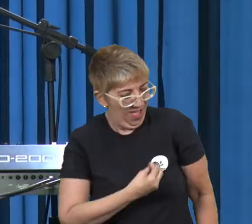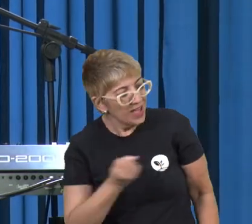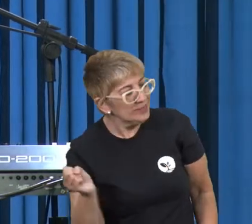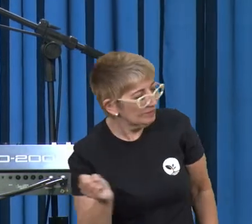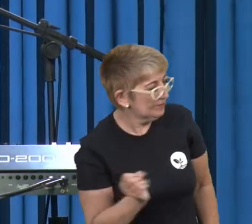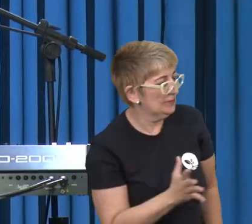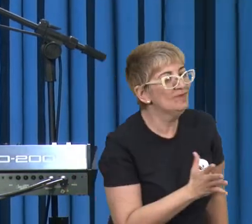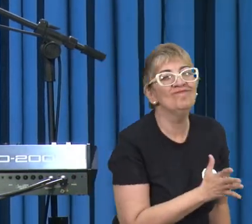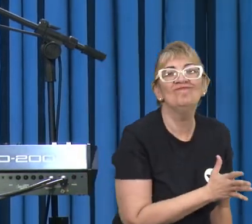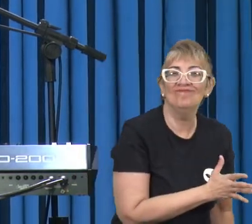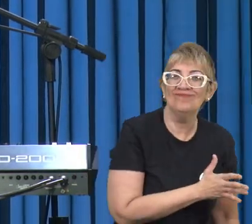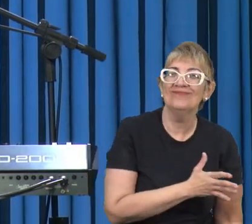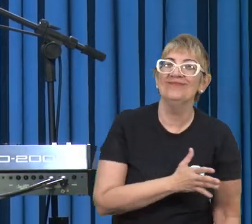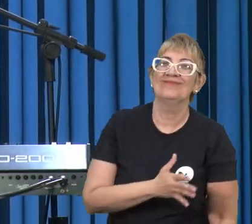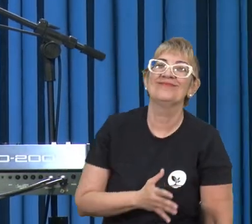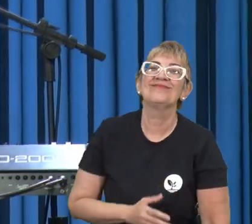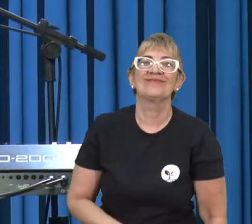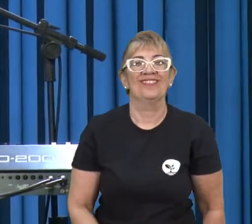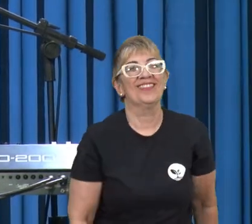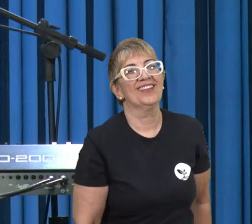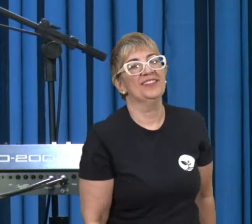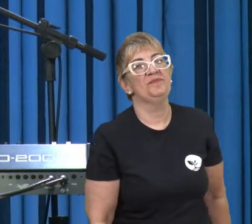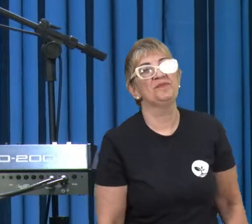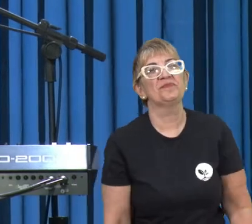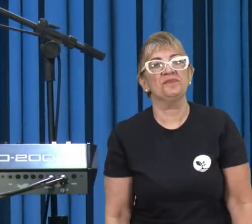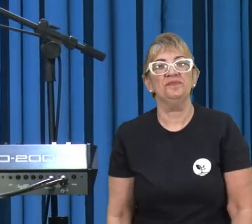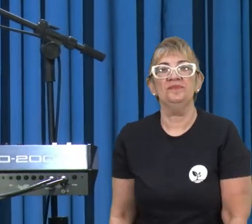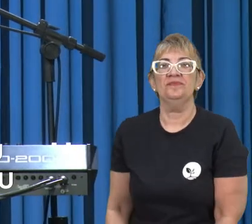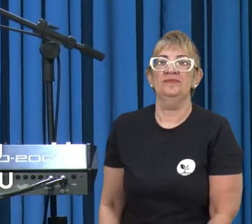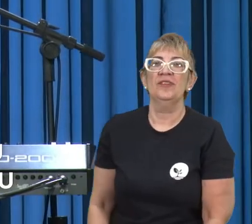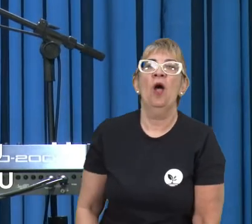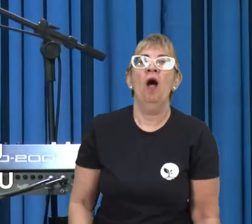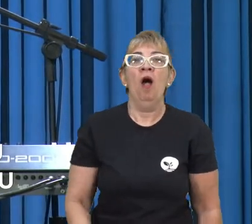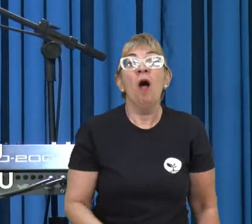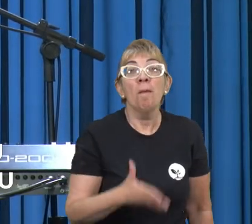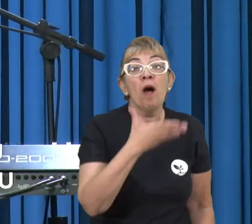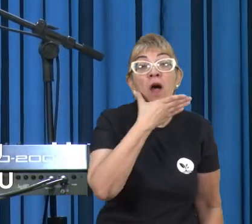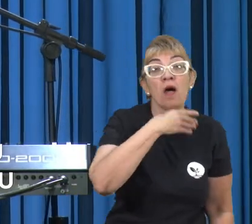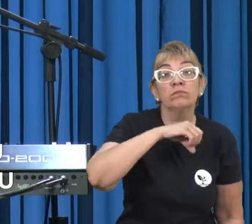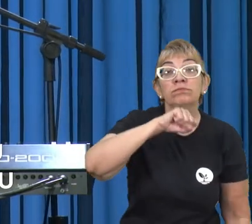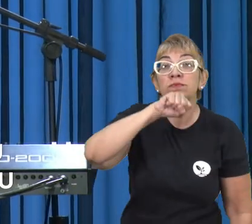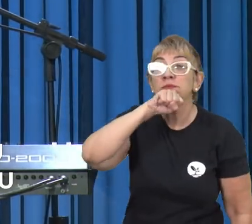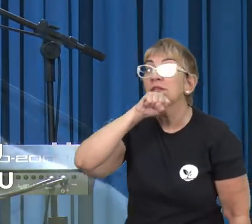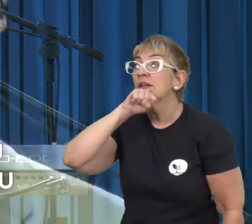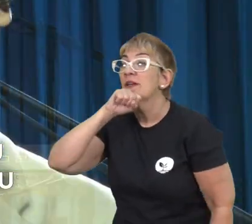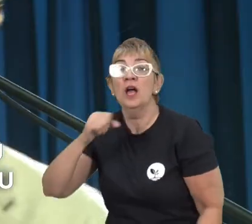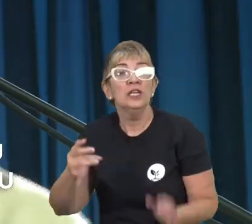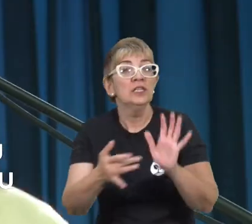Bye.